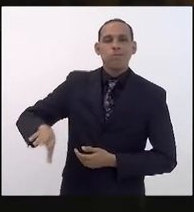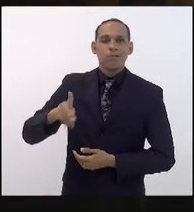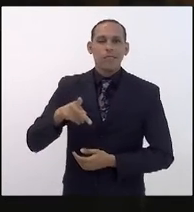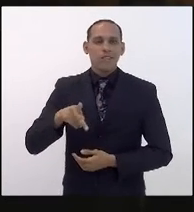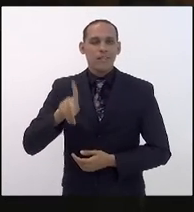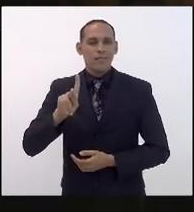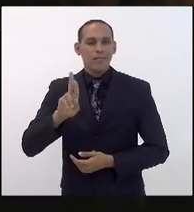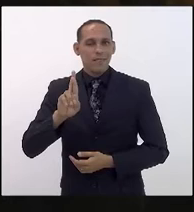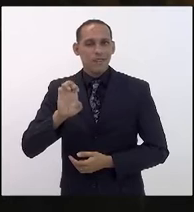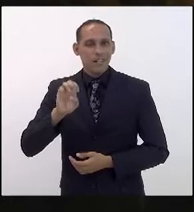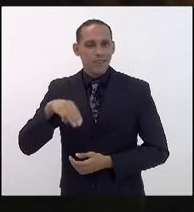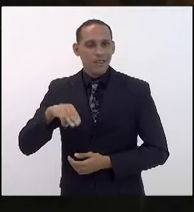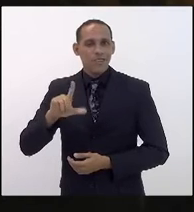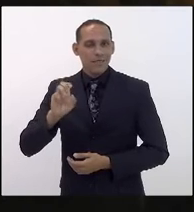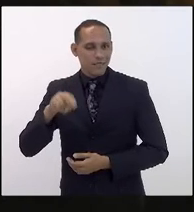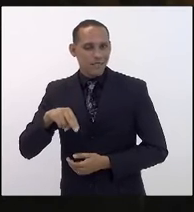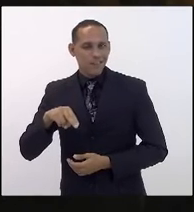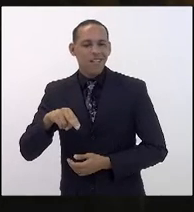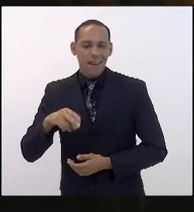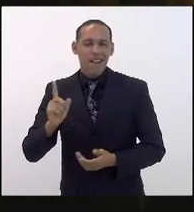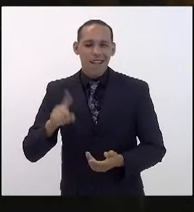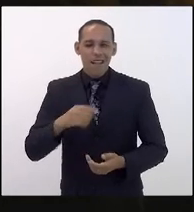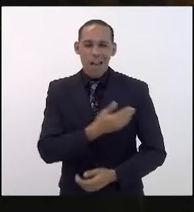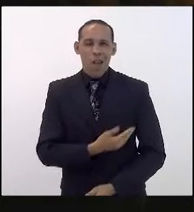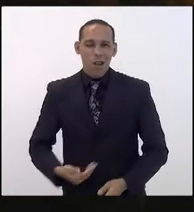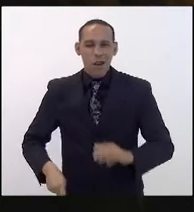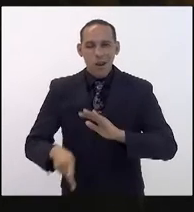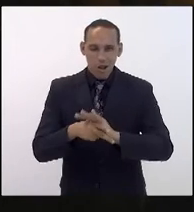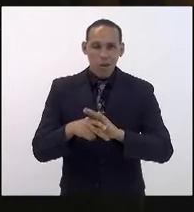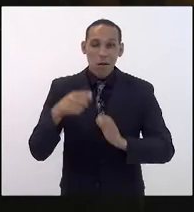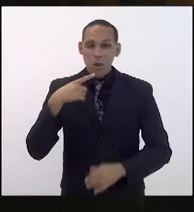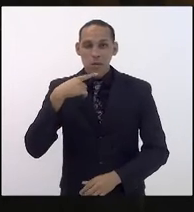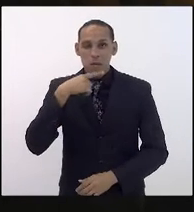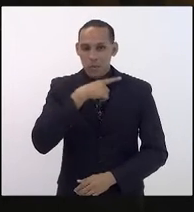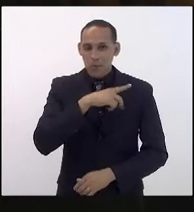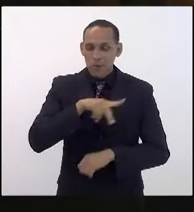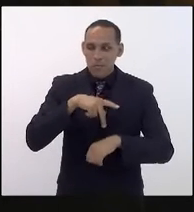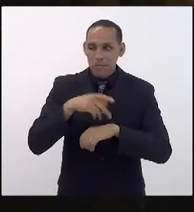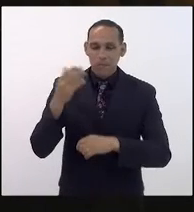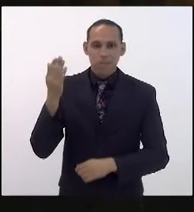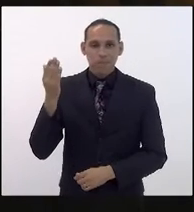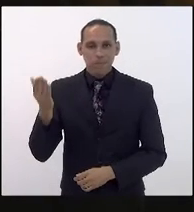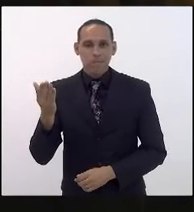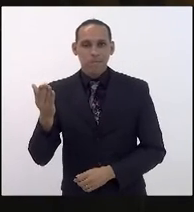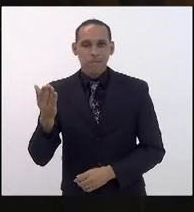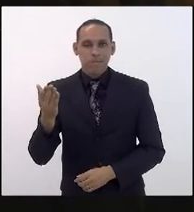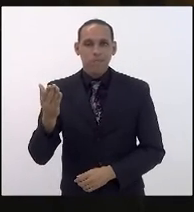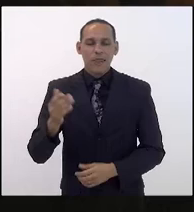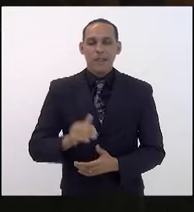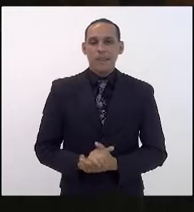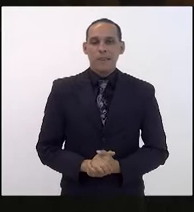kremlin Isto é da Rússia no cenário internacional